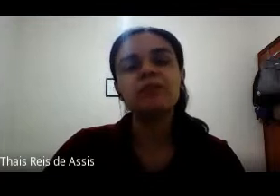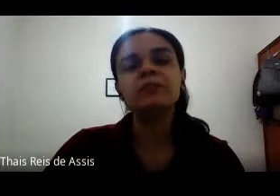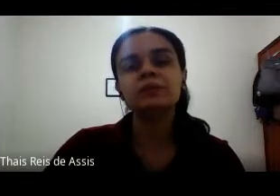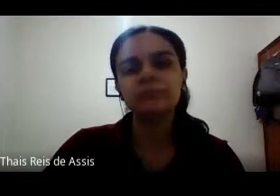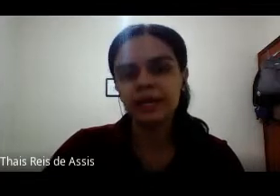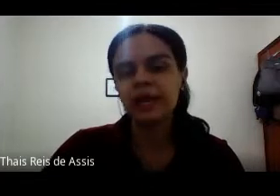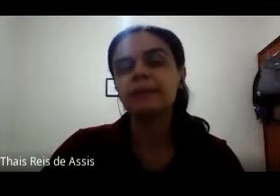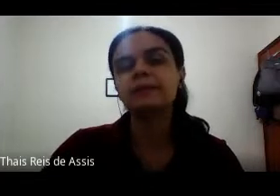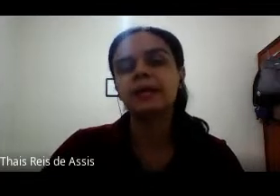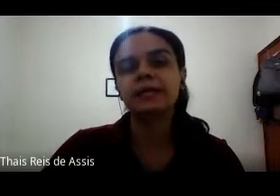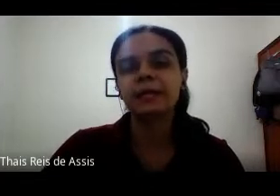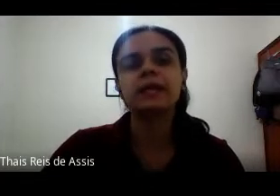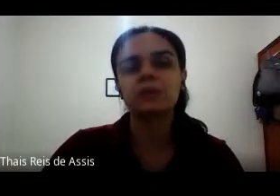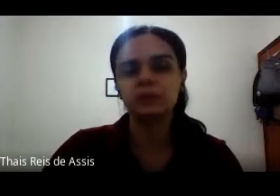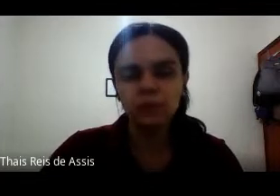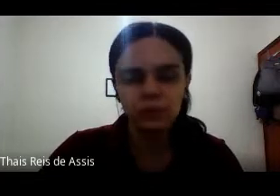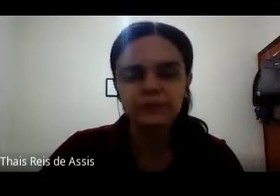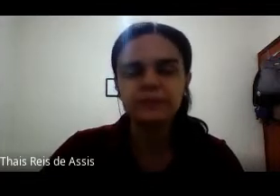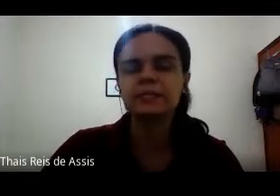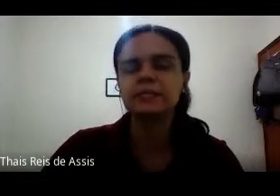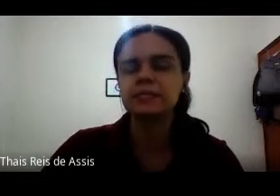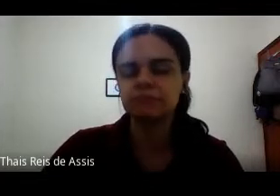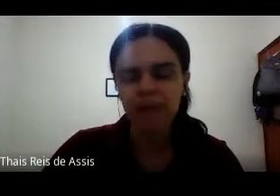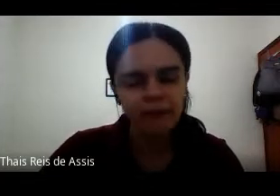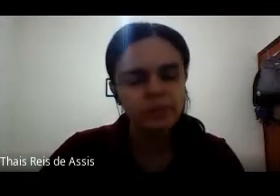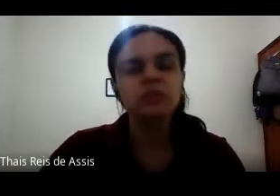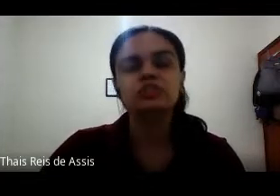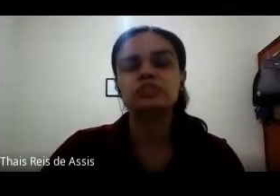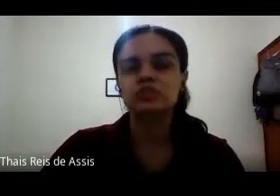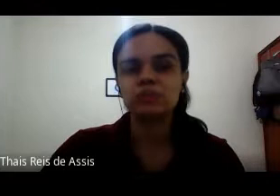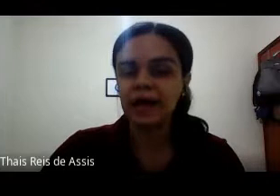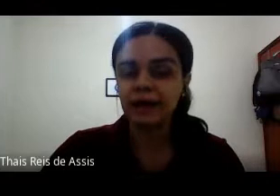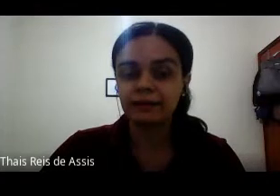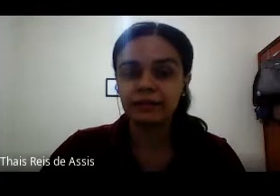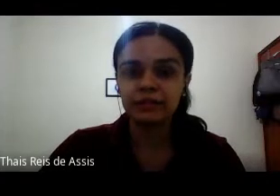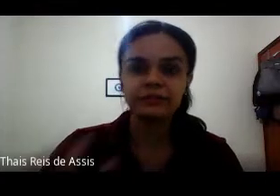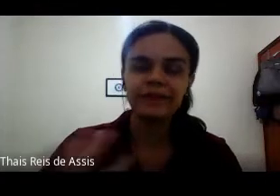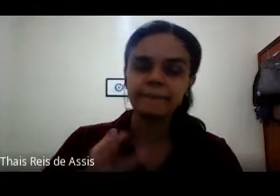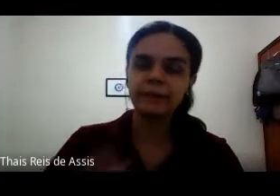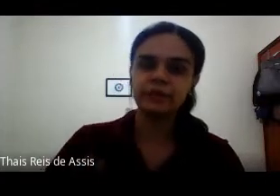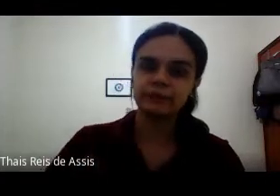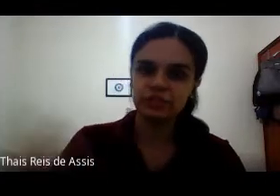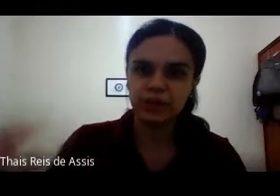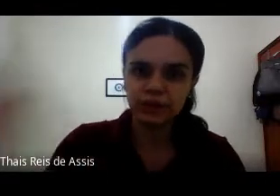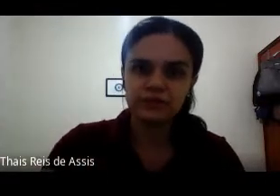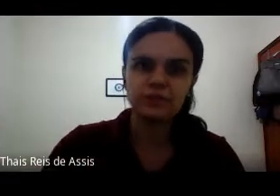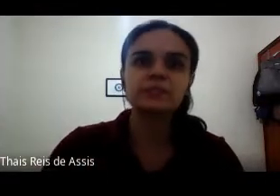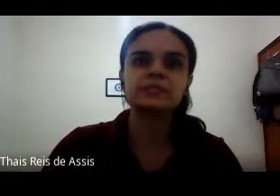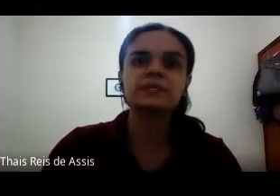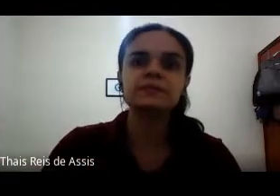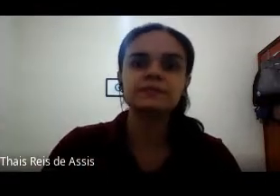ter domínio daquela matéria, daquele conteúdo, você precisa de sentar, de estudar, ter um panorama geral para que